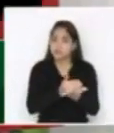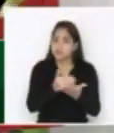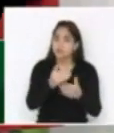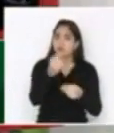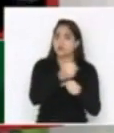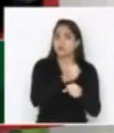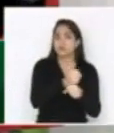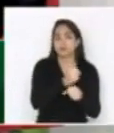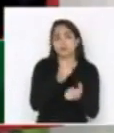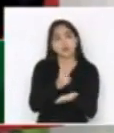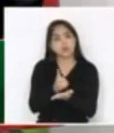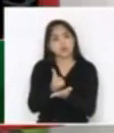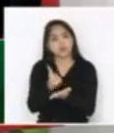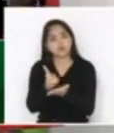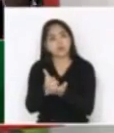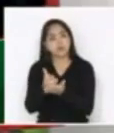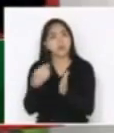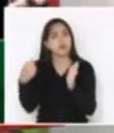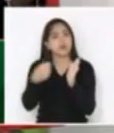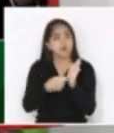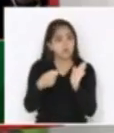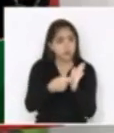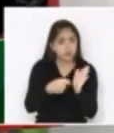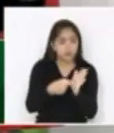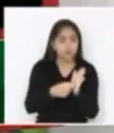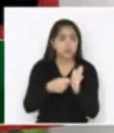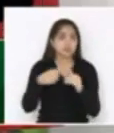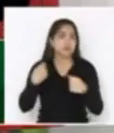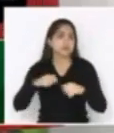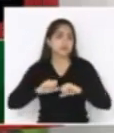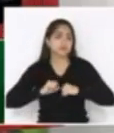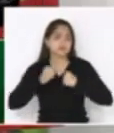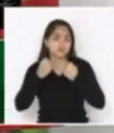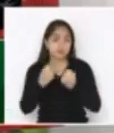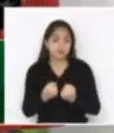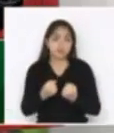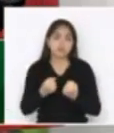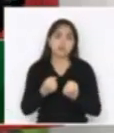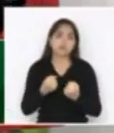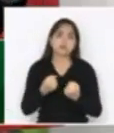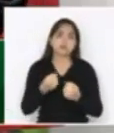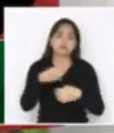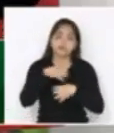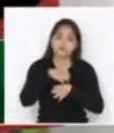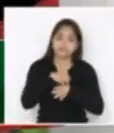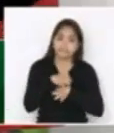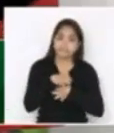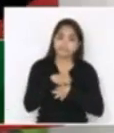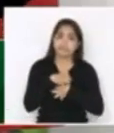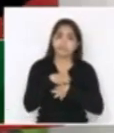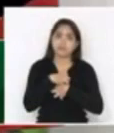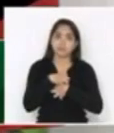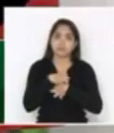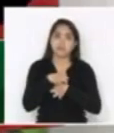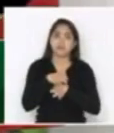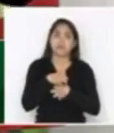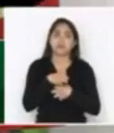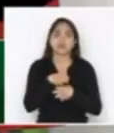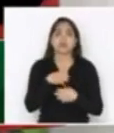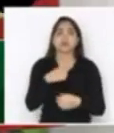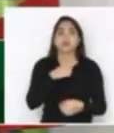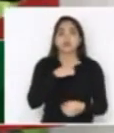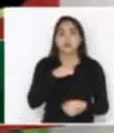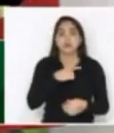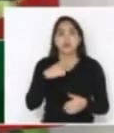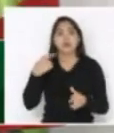assim, é com luta, é com muita luta. E é com esse mesmo espírito que nós vamos ter, né? Vamos ter para